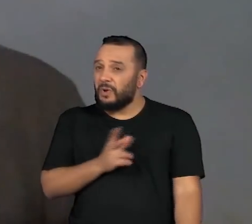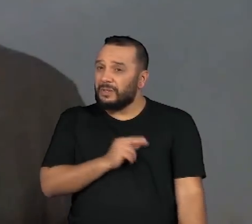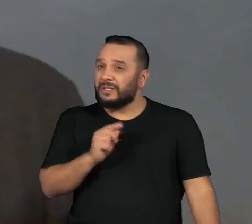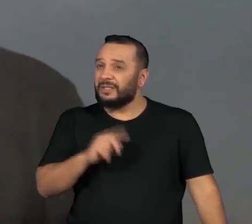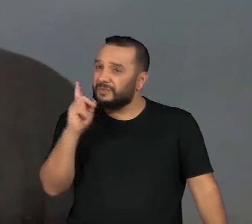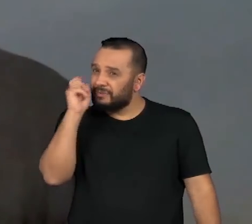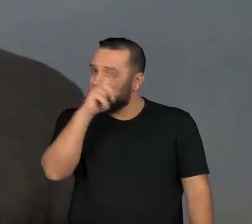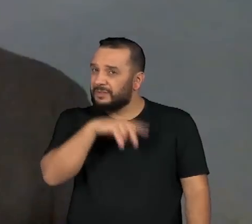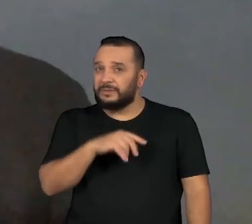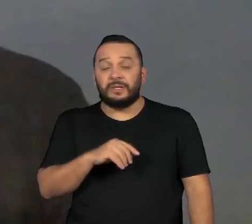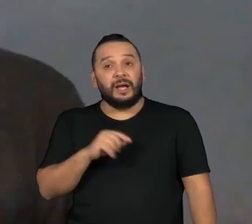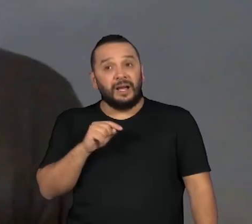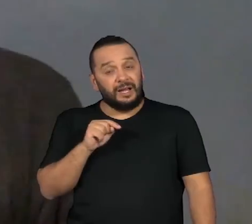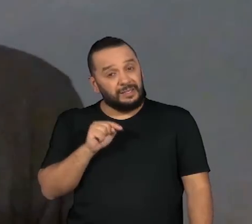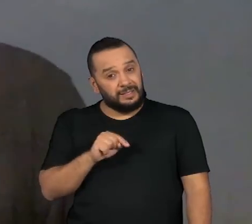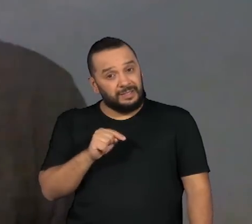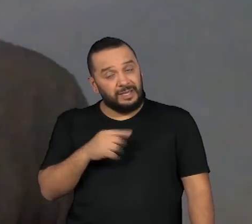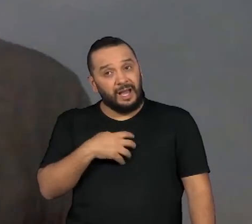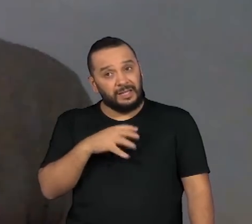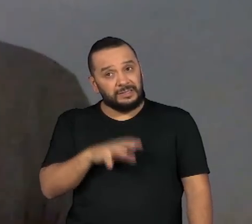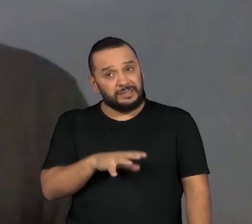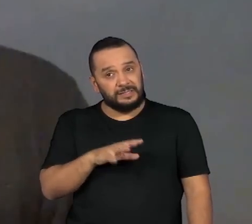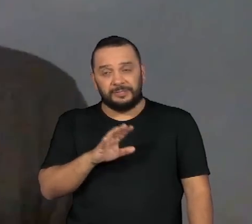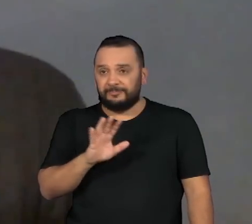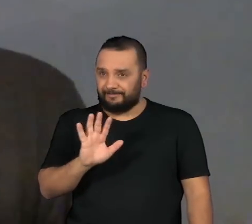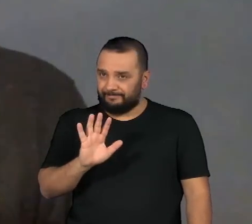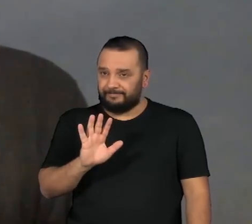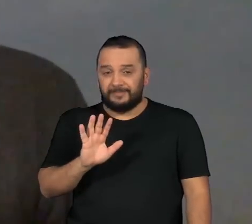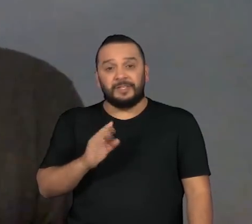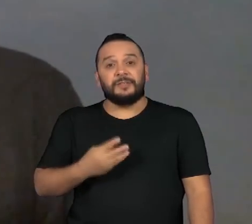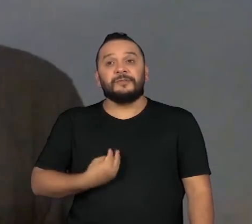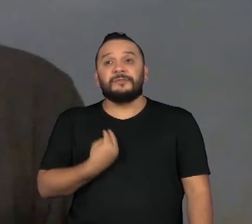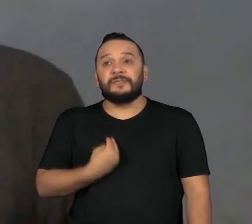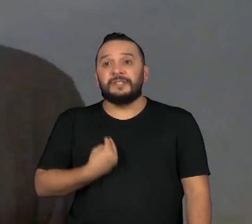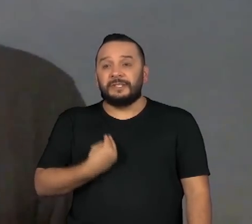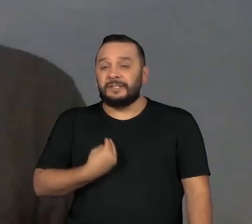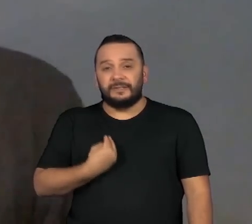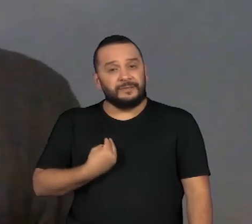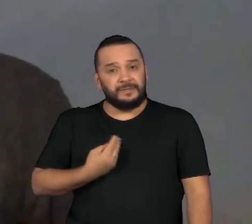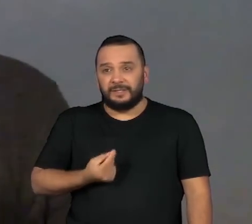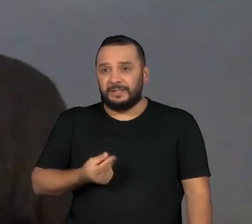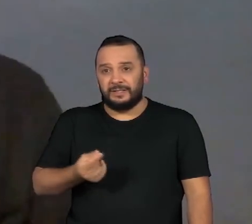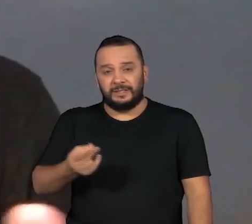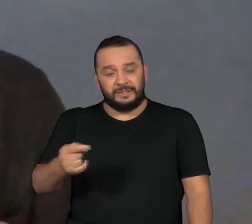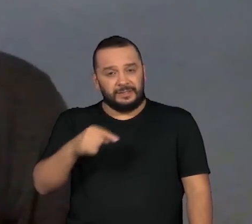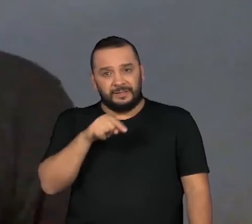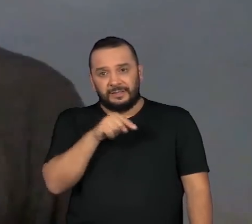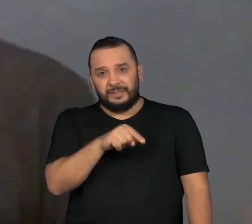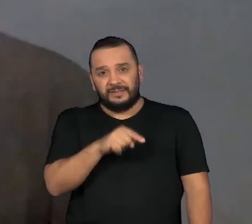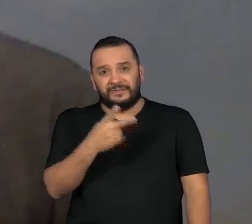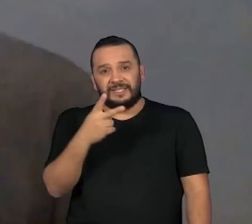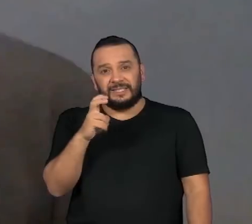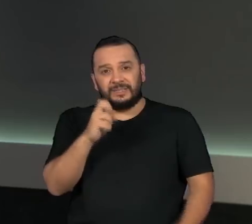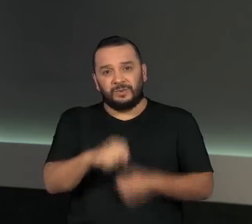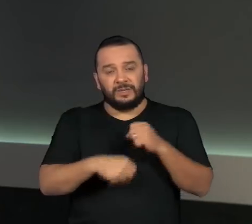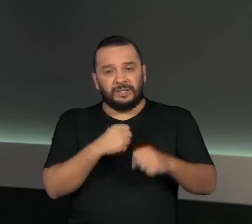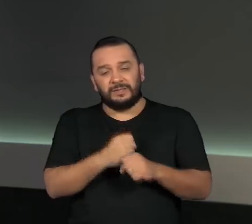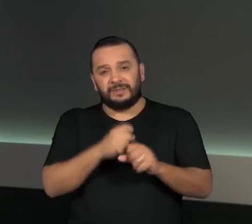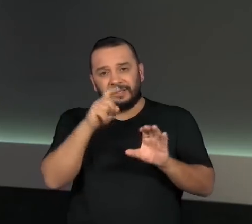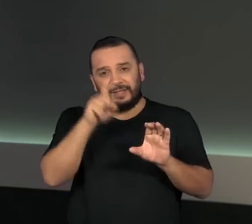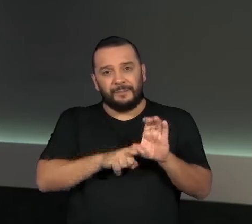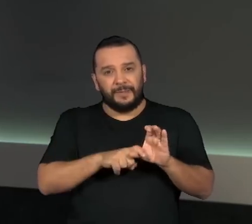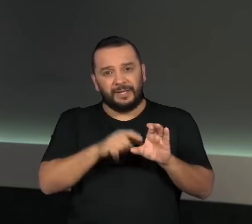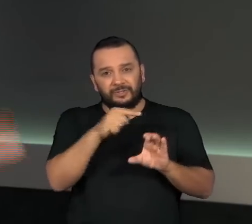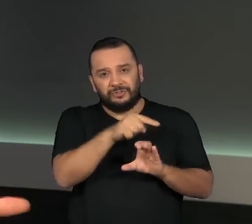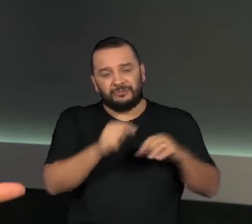desse jeito? Ela falou, não é que está desse jeito. A gente vive e depende dessa gota pelo menos há 25 anos. O que a